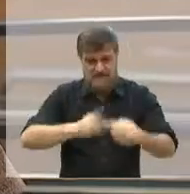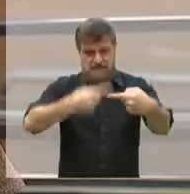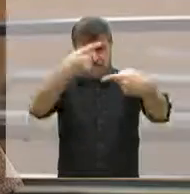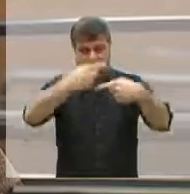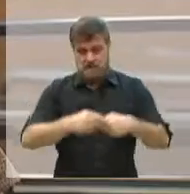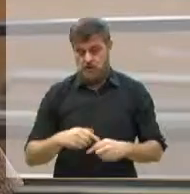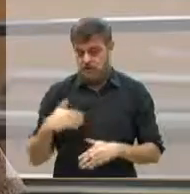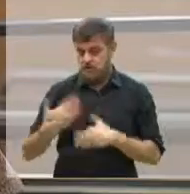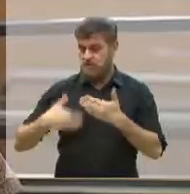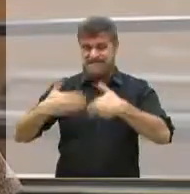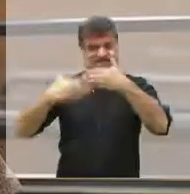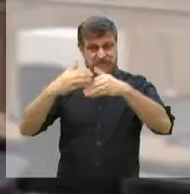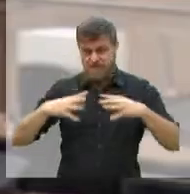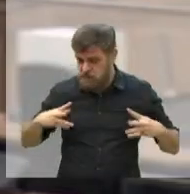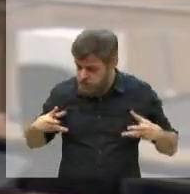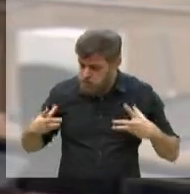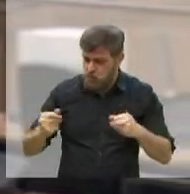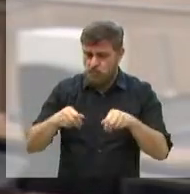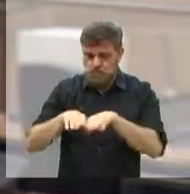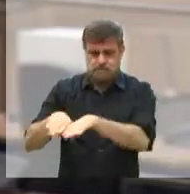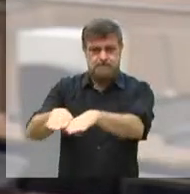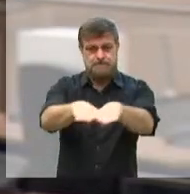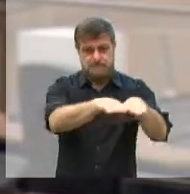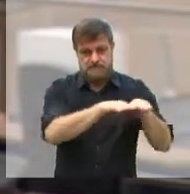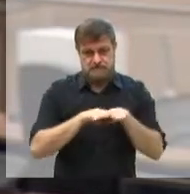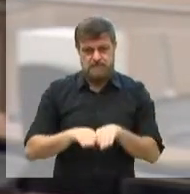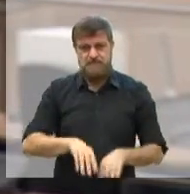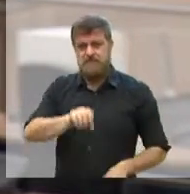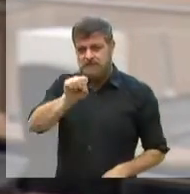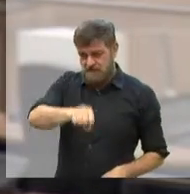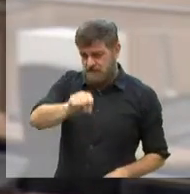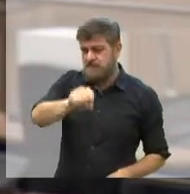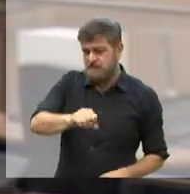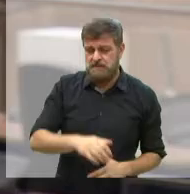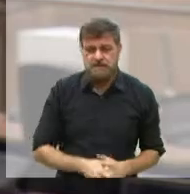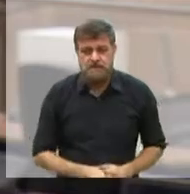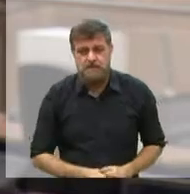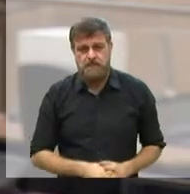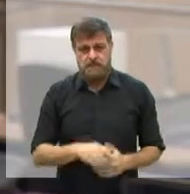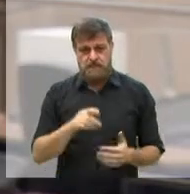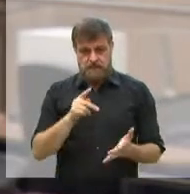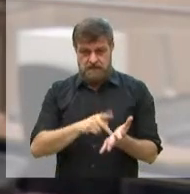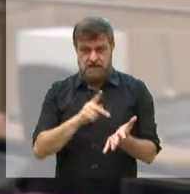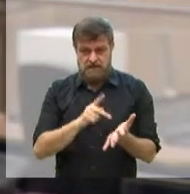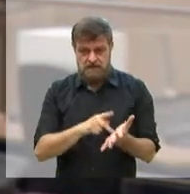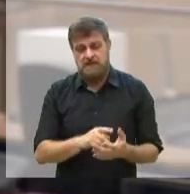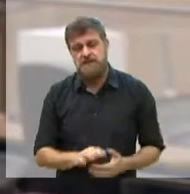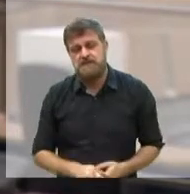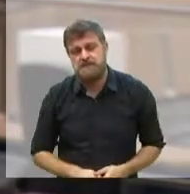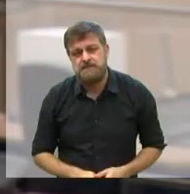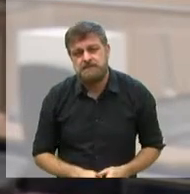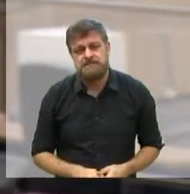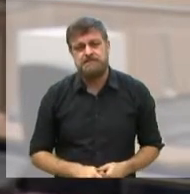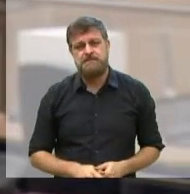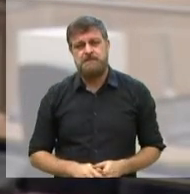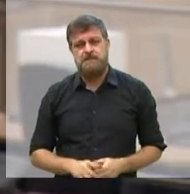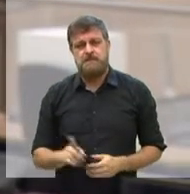né? Um desenvolvimento para todos. Para todos, para todos. Na verdade, ele traz não apenas o